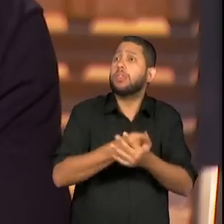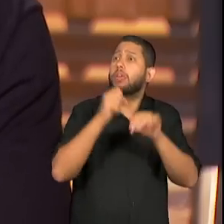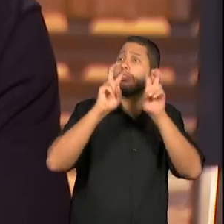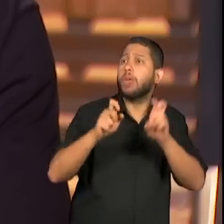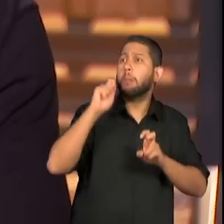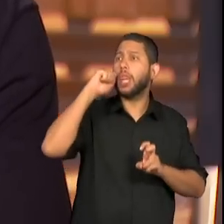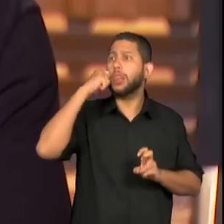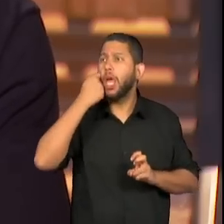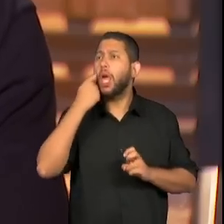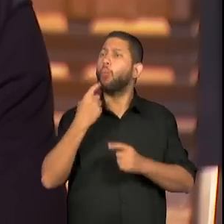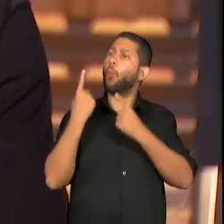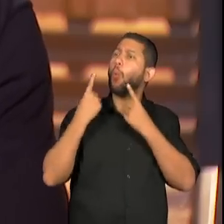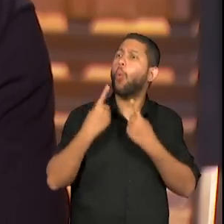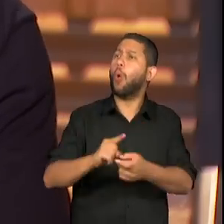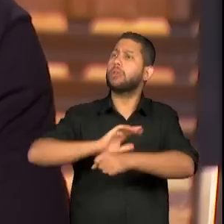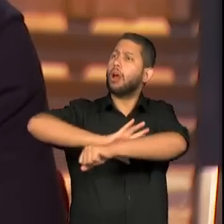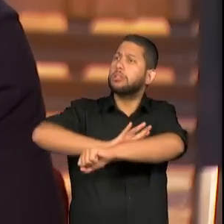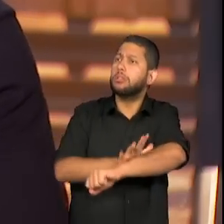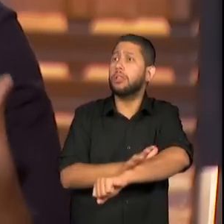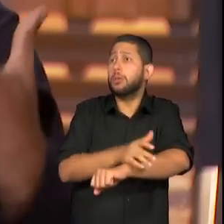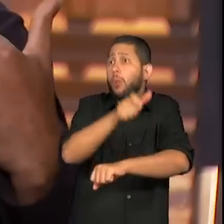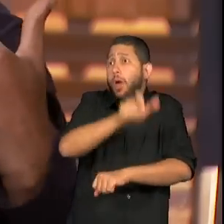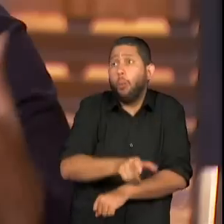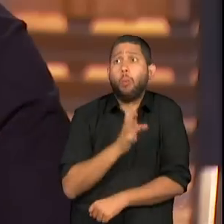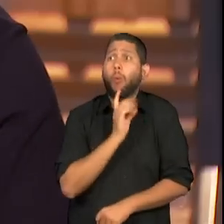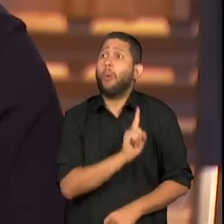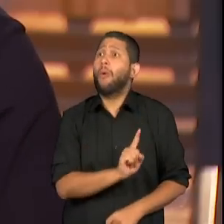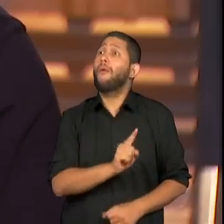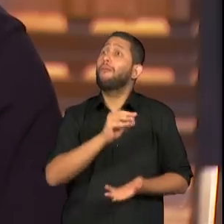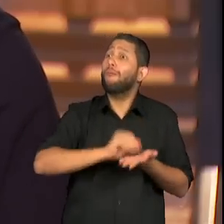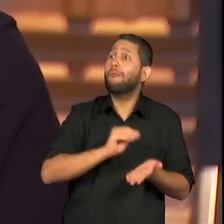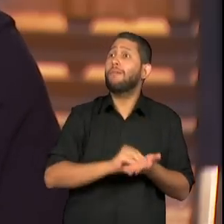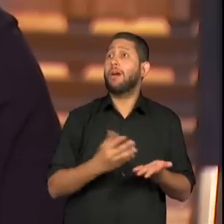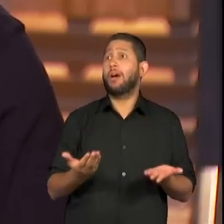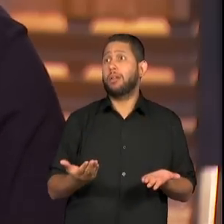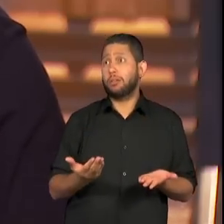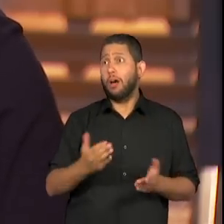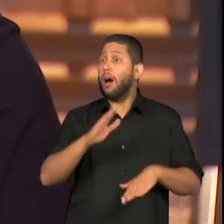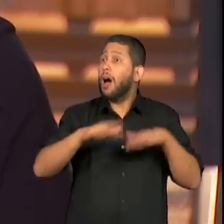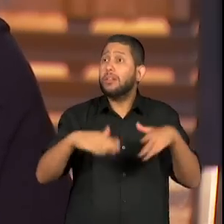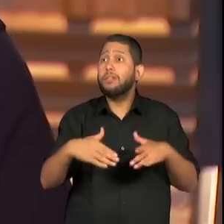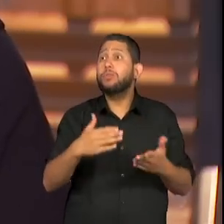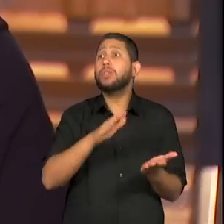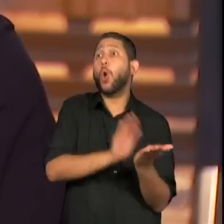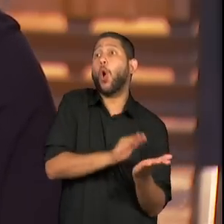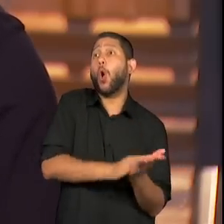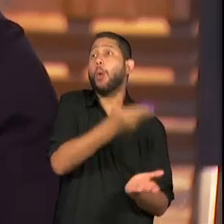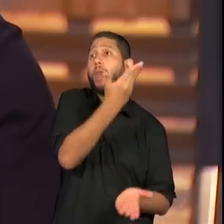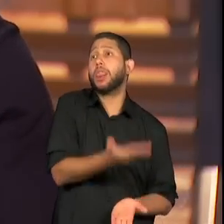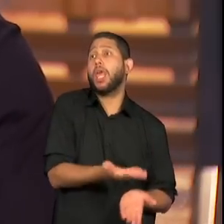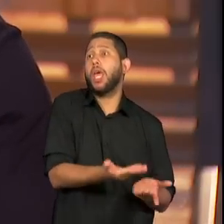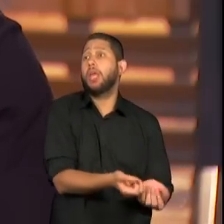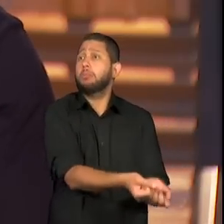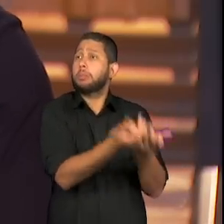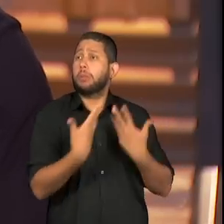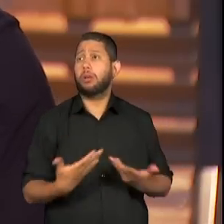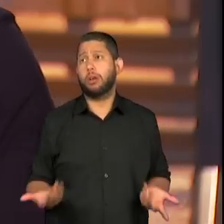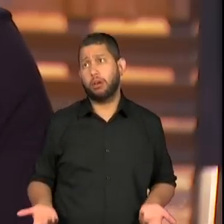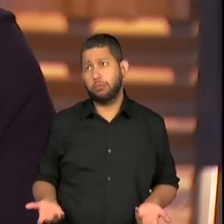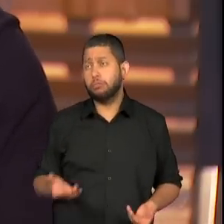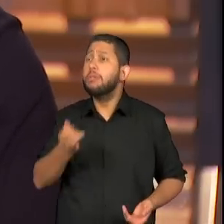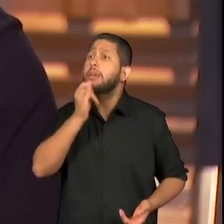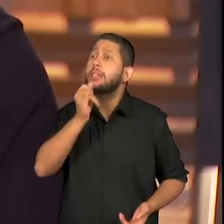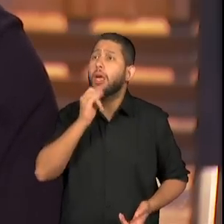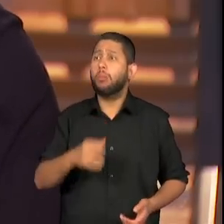contra o racismo, de combate ao racismo e de evolução da própria raça. Isso às vezes você não pode cobrar de todo mundo. É por isso que às vezes eu falo uma frase